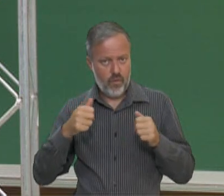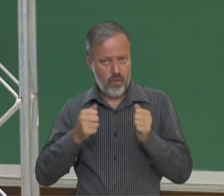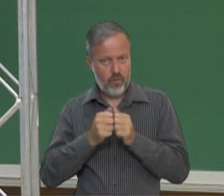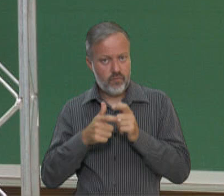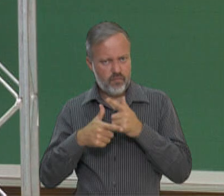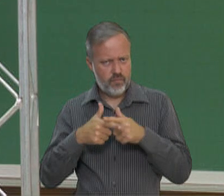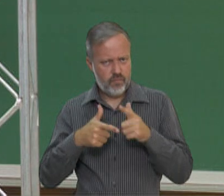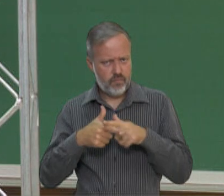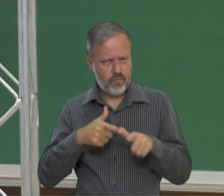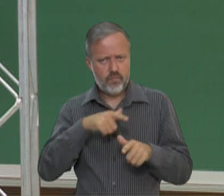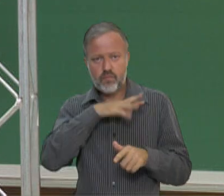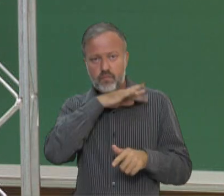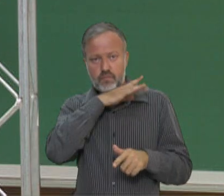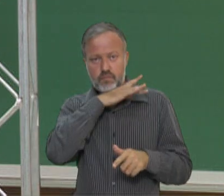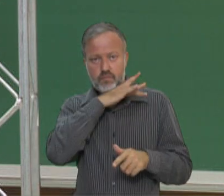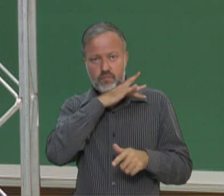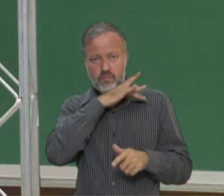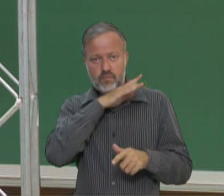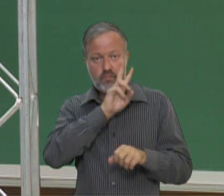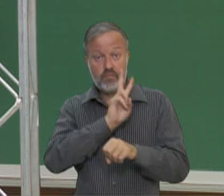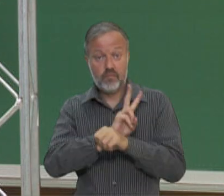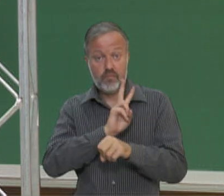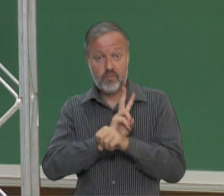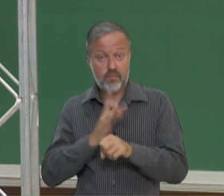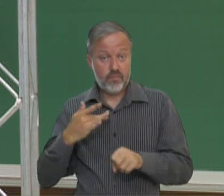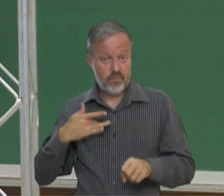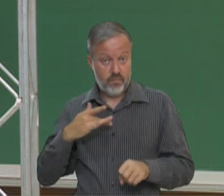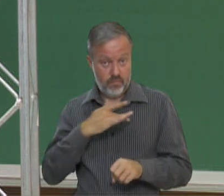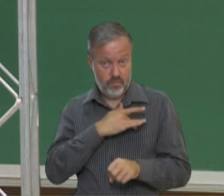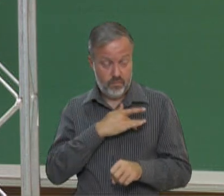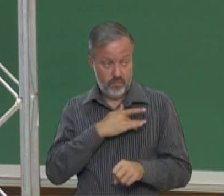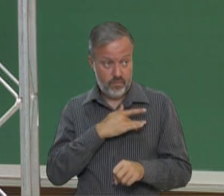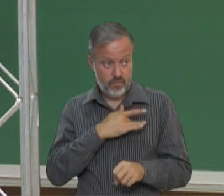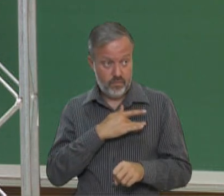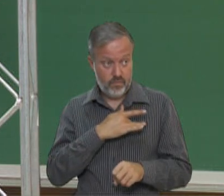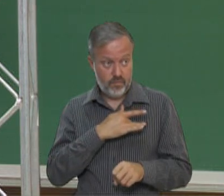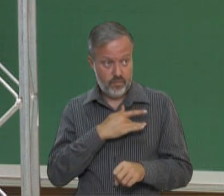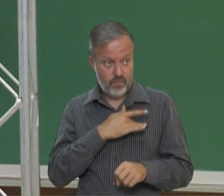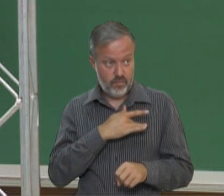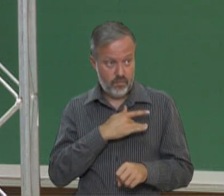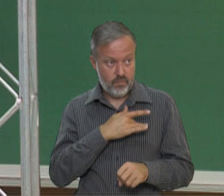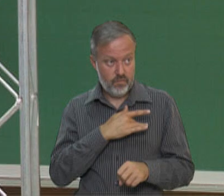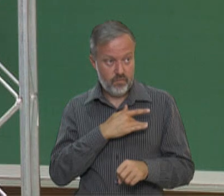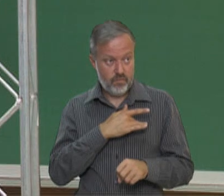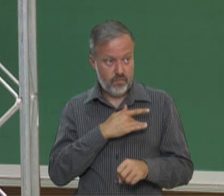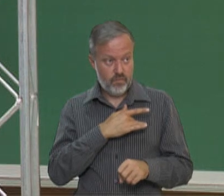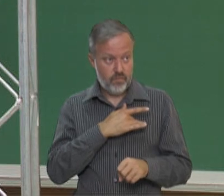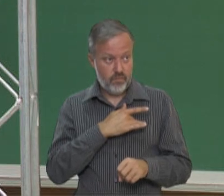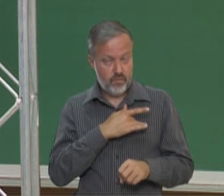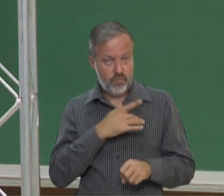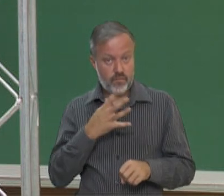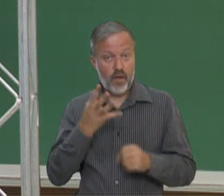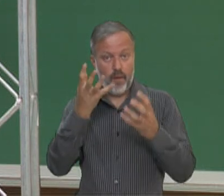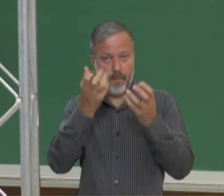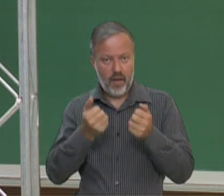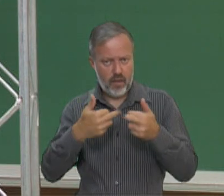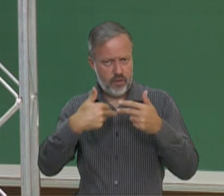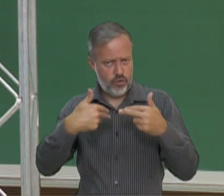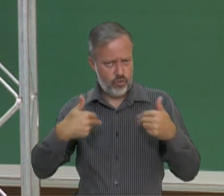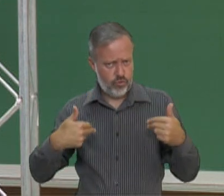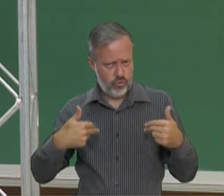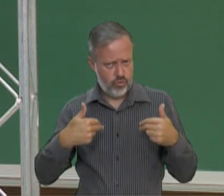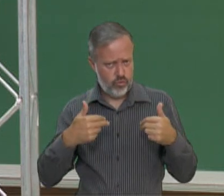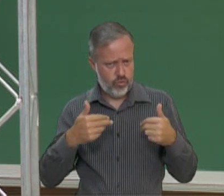defeituosos e, por isso, a retirada, o recolhimento desse material e